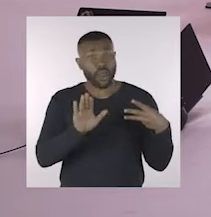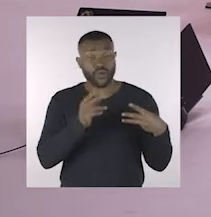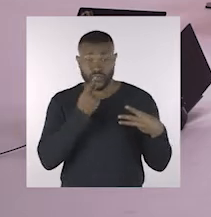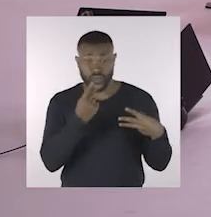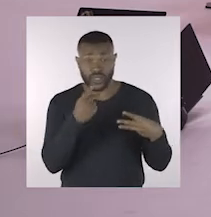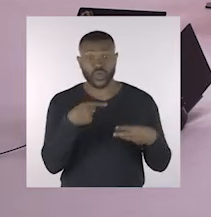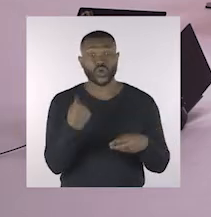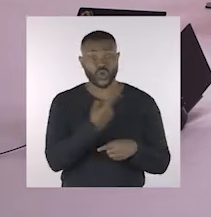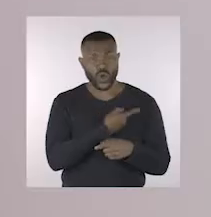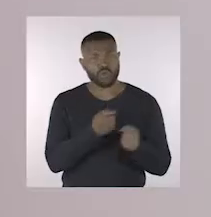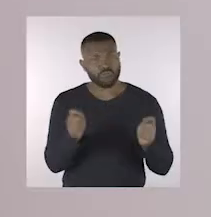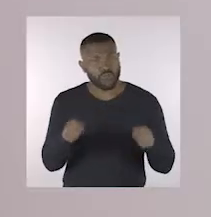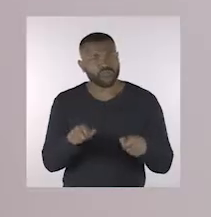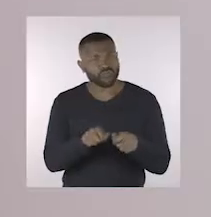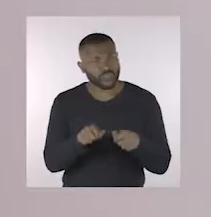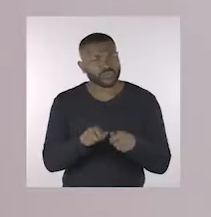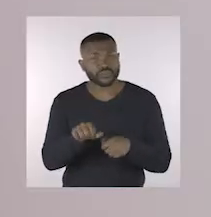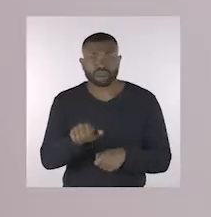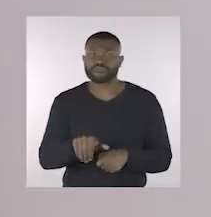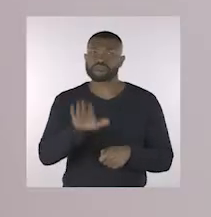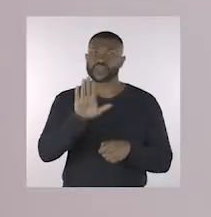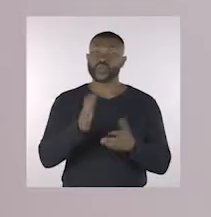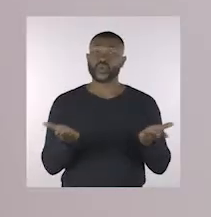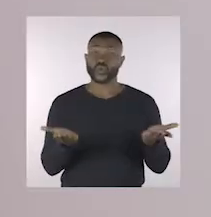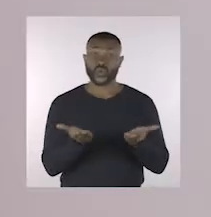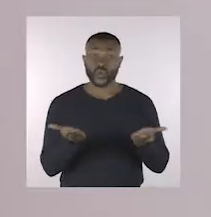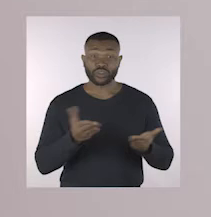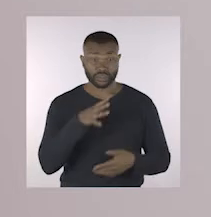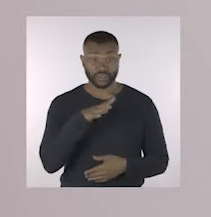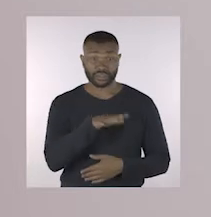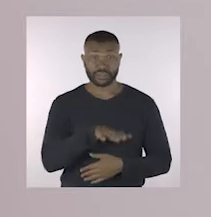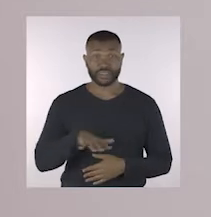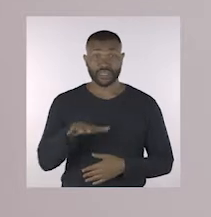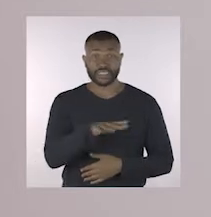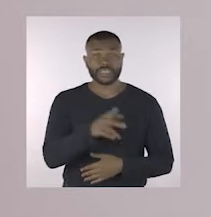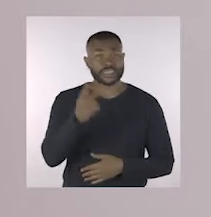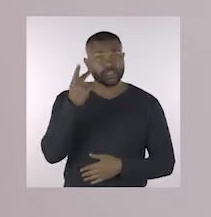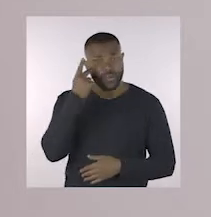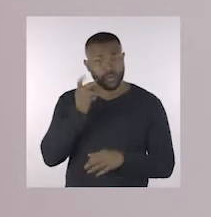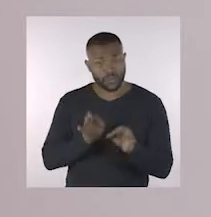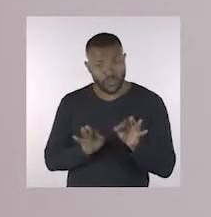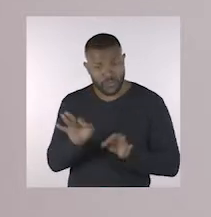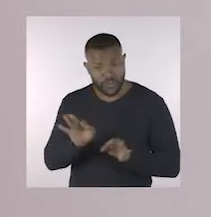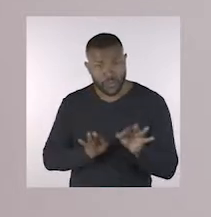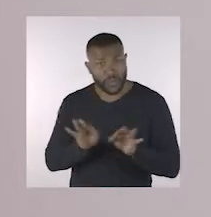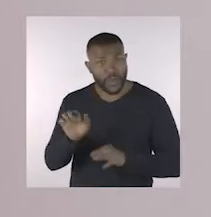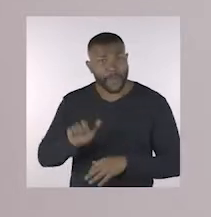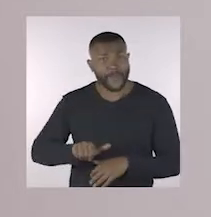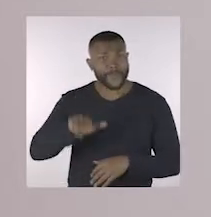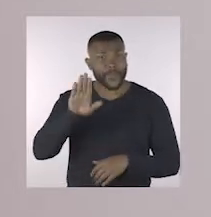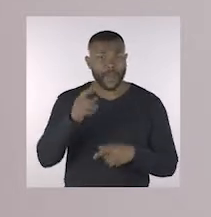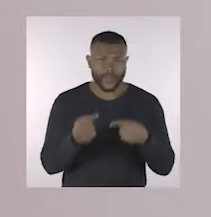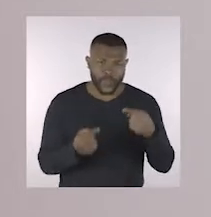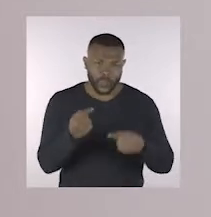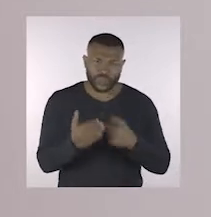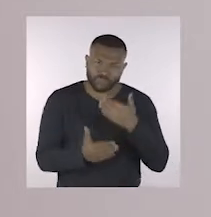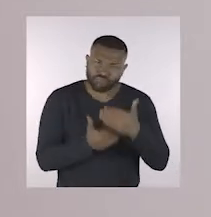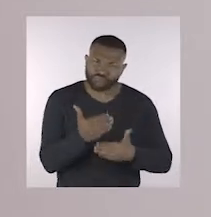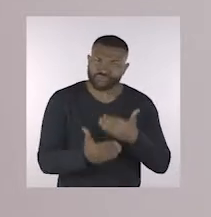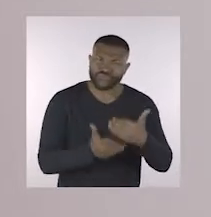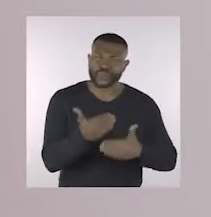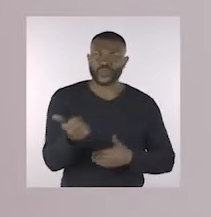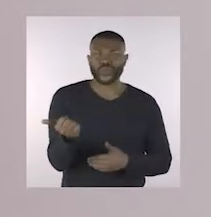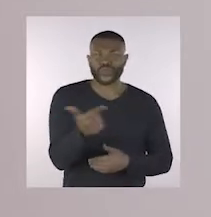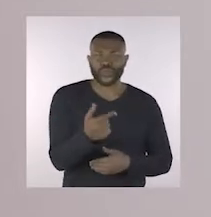mas dizer que a gente pode fazer mais hoje é são a cidade de São Paulo tá mais preparada por uma política